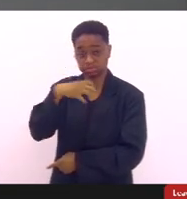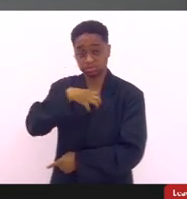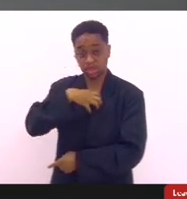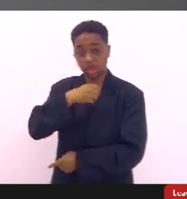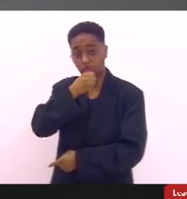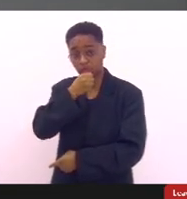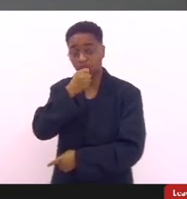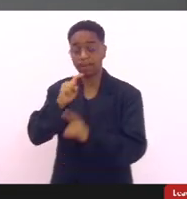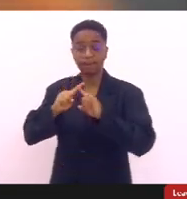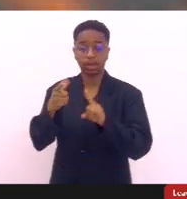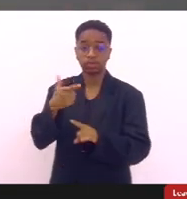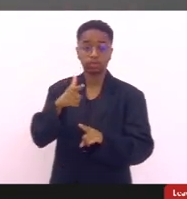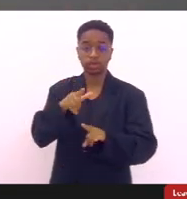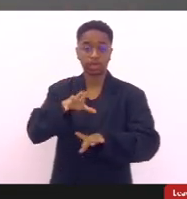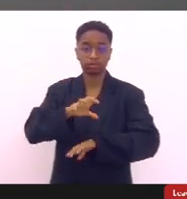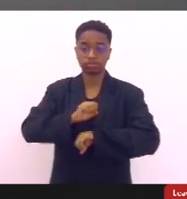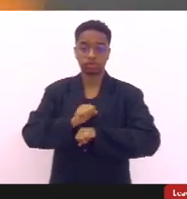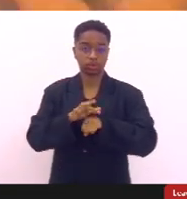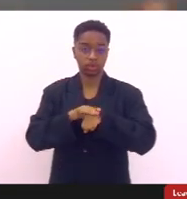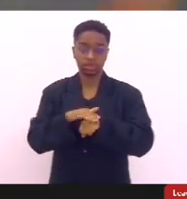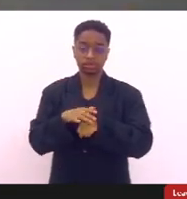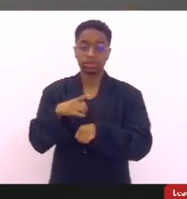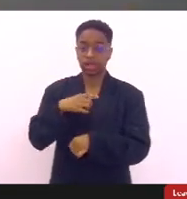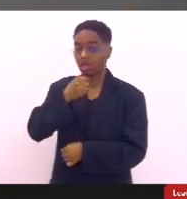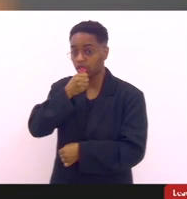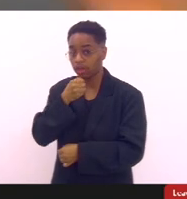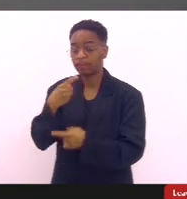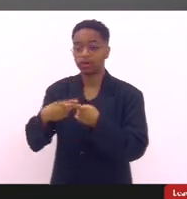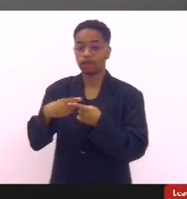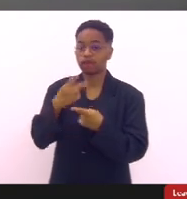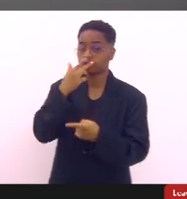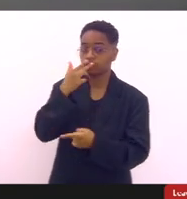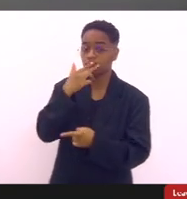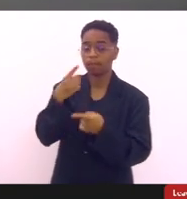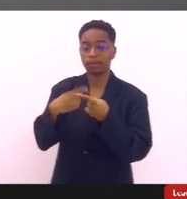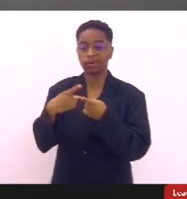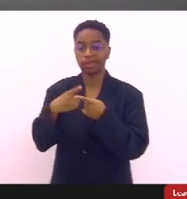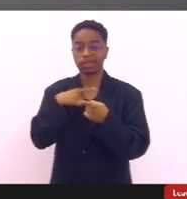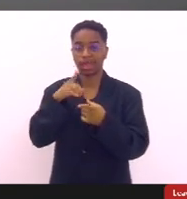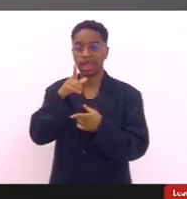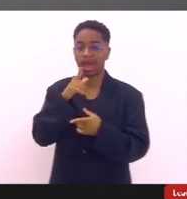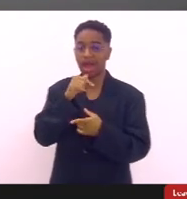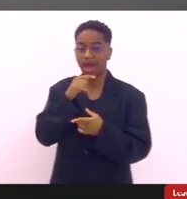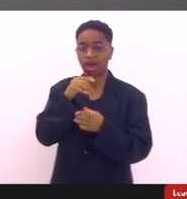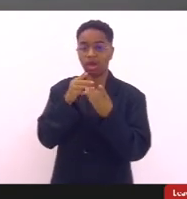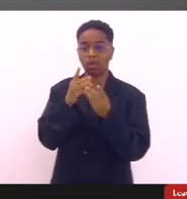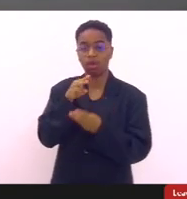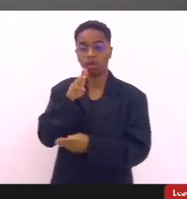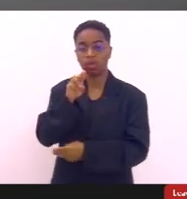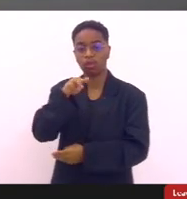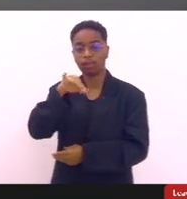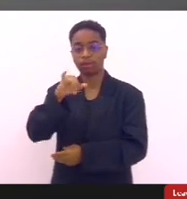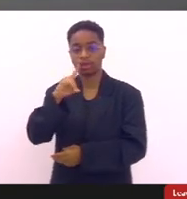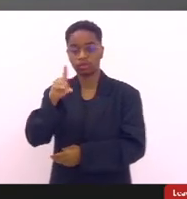têm tuberculose. Têm tosse porque fumam, porque é úmido, por mil outras razões. Então, a maneira